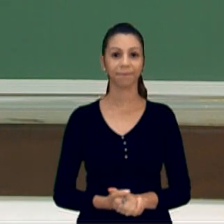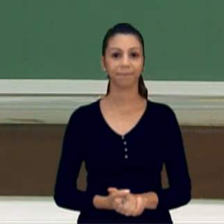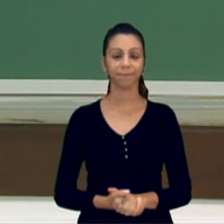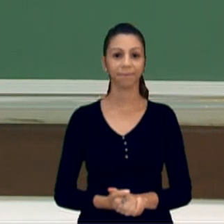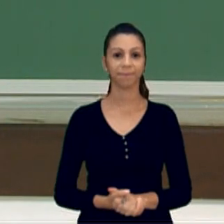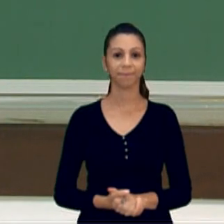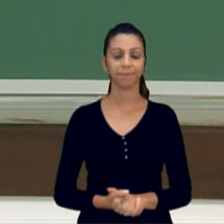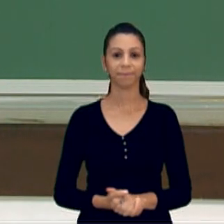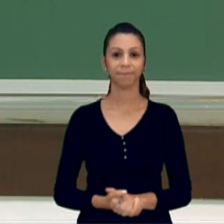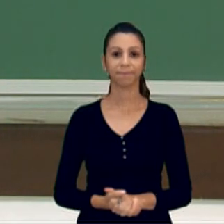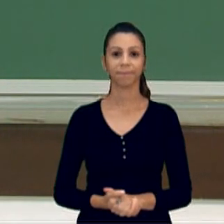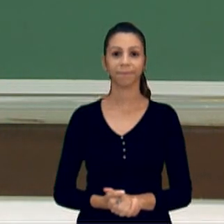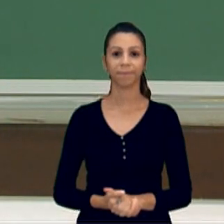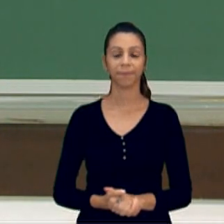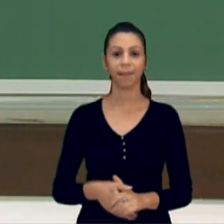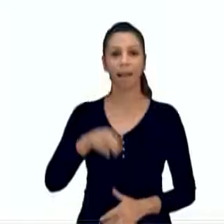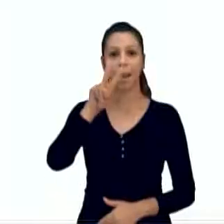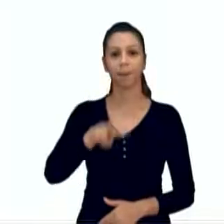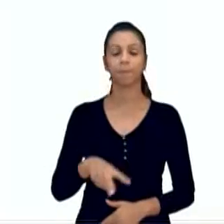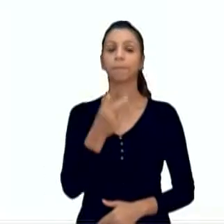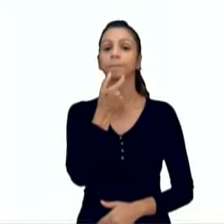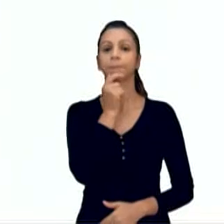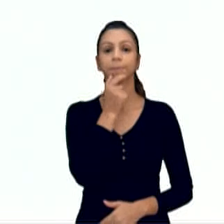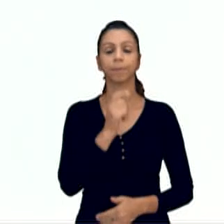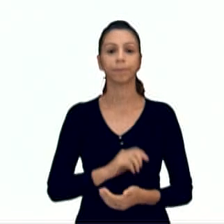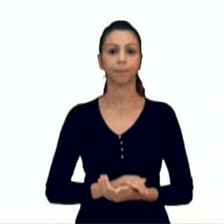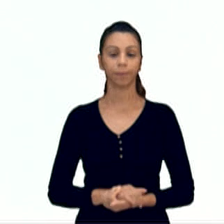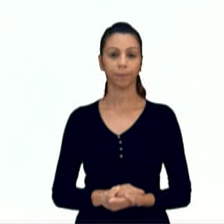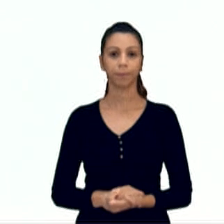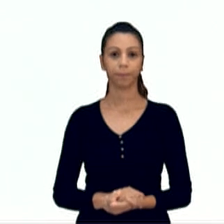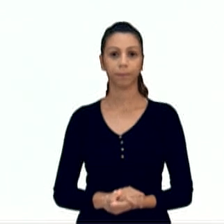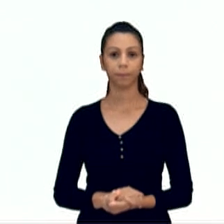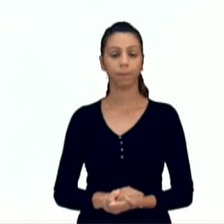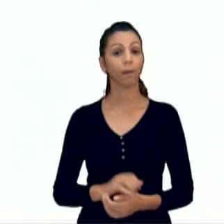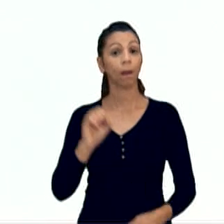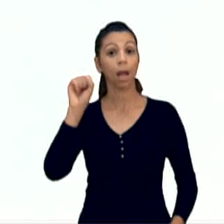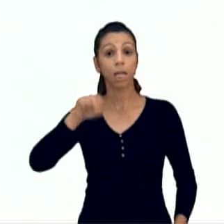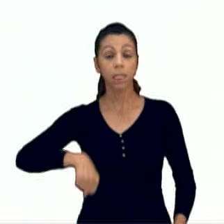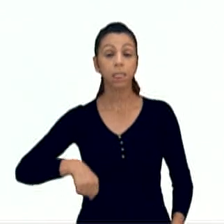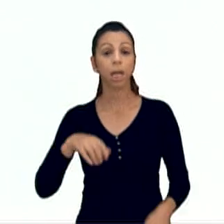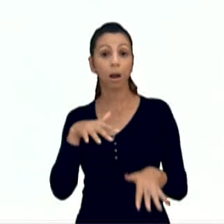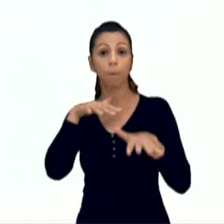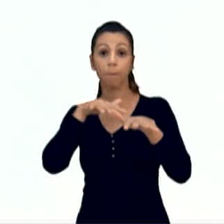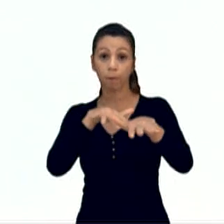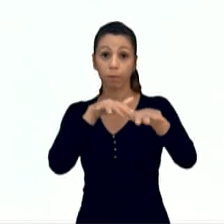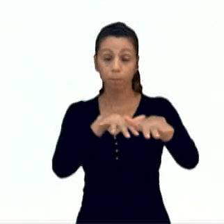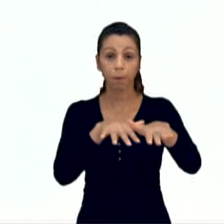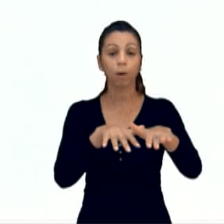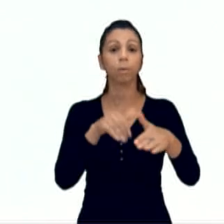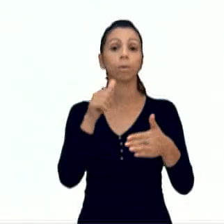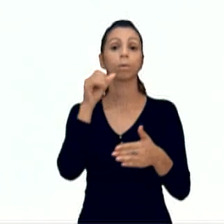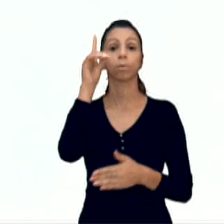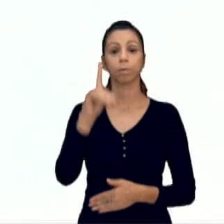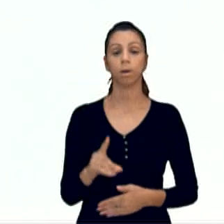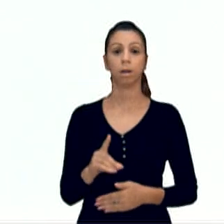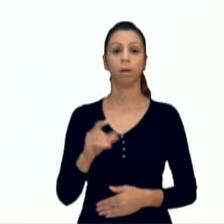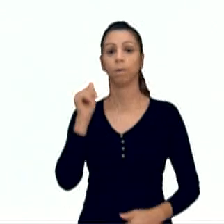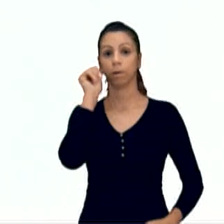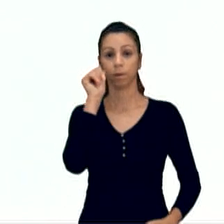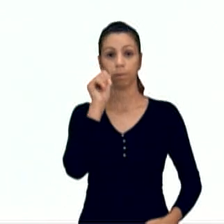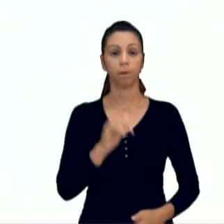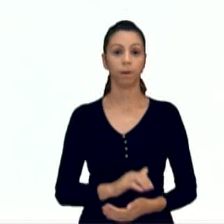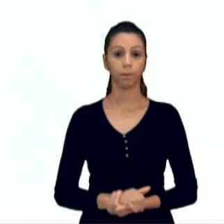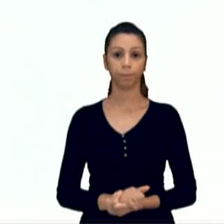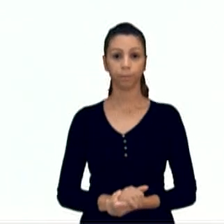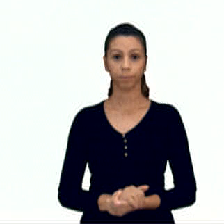So, let's check. She is an activist. Sim, ela é uma ativista. She is from England. Não, né? Ela é